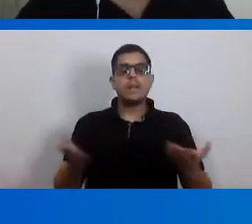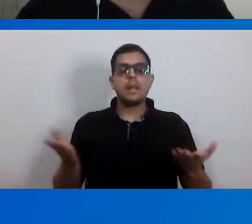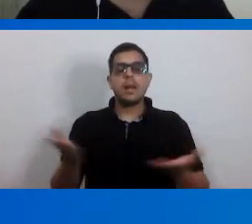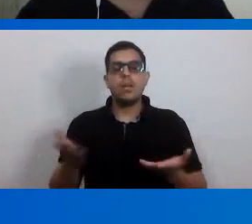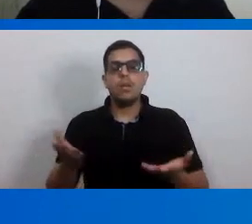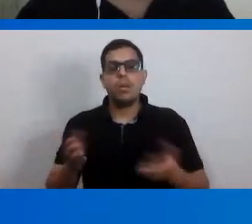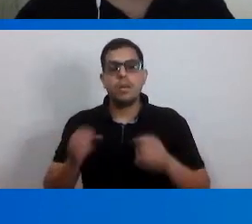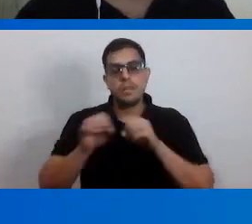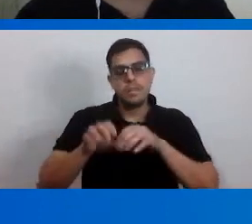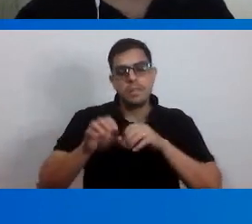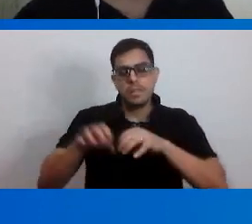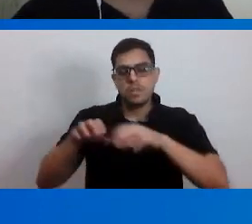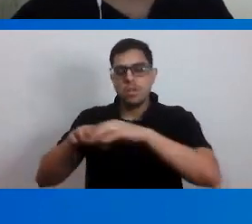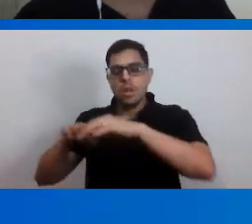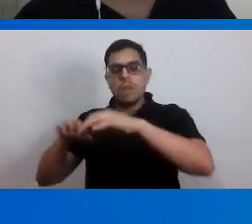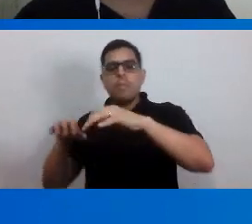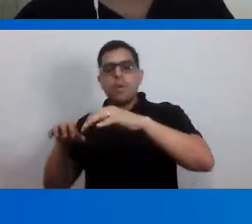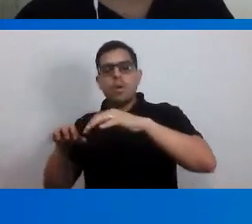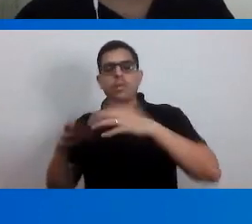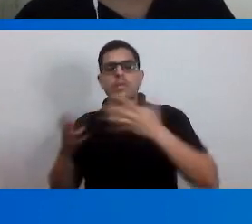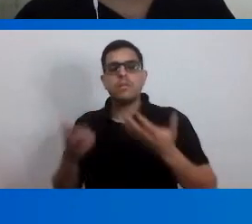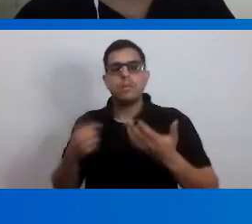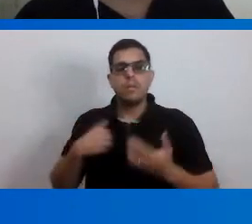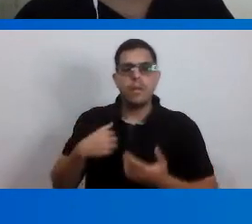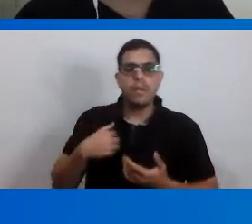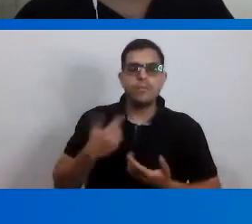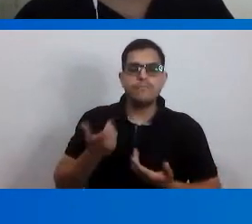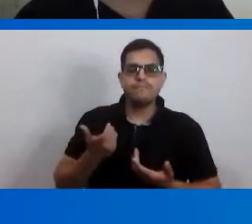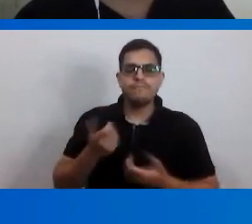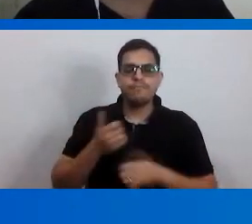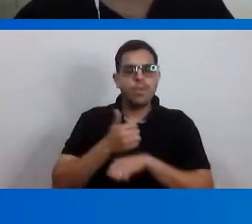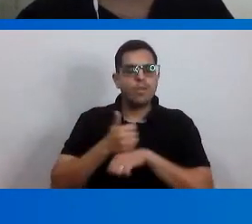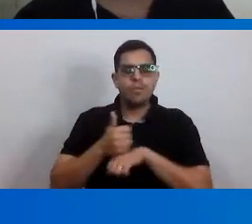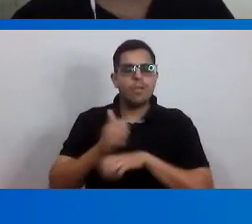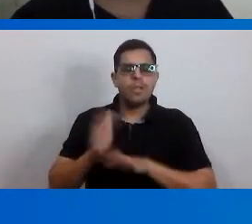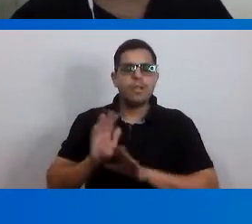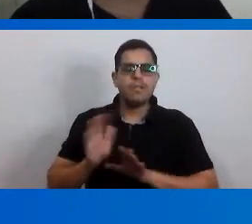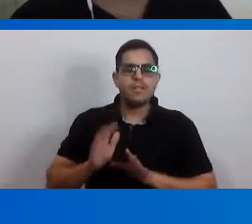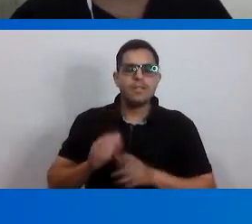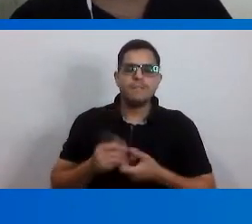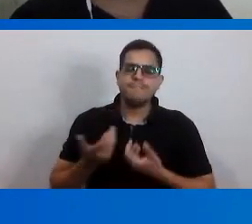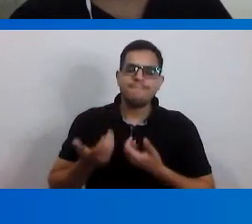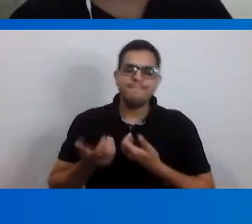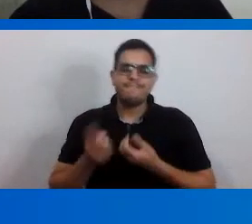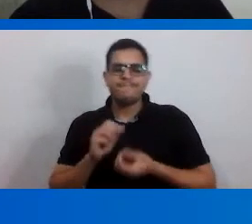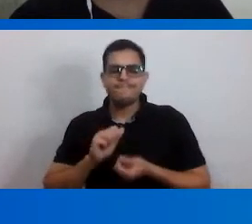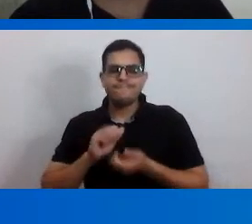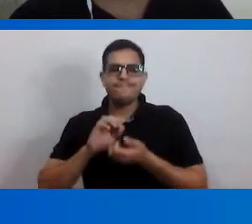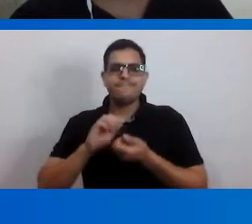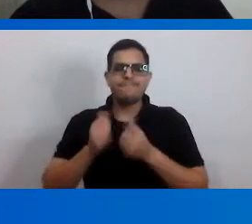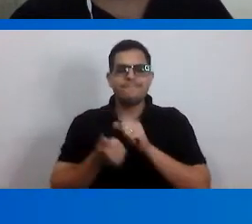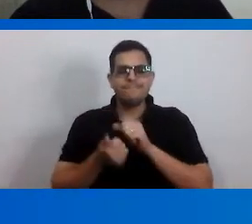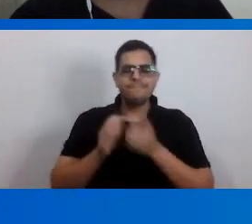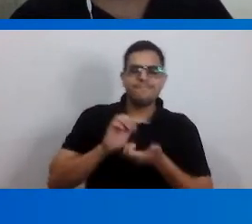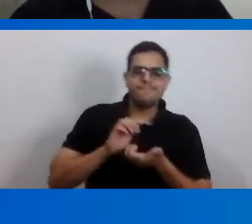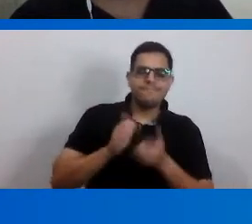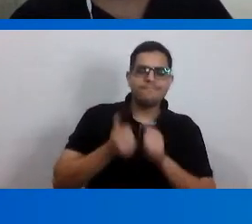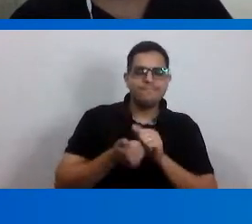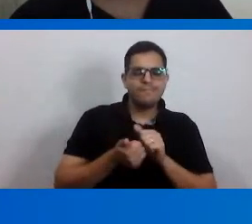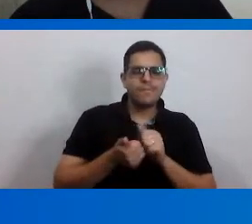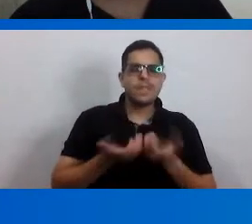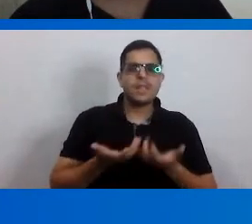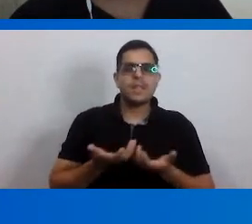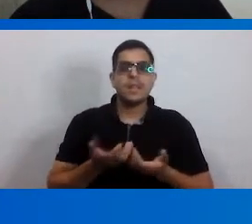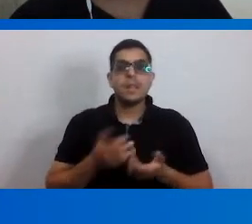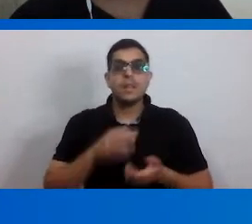aí a gente tem e eu tenho dado minhas aulas do ensino remoto com tanta amadorismo né então assim é realmente a diferença que existe na relação desse ensino